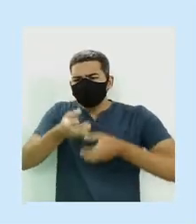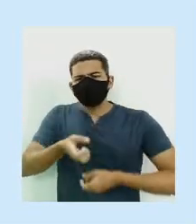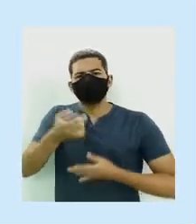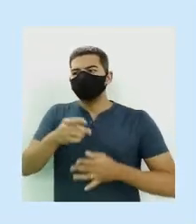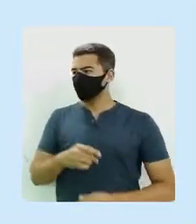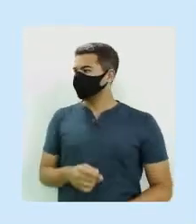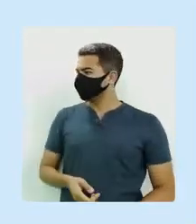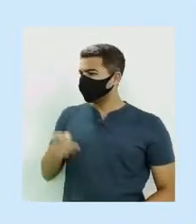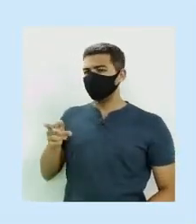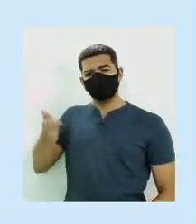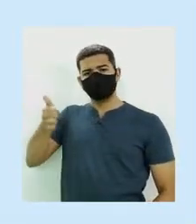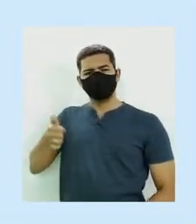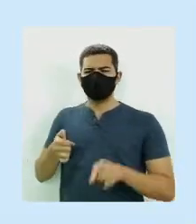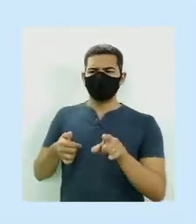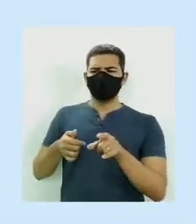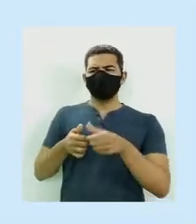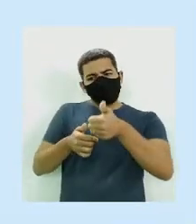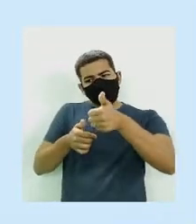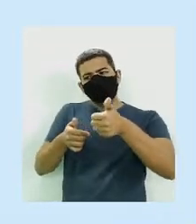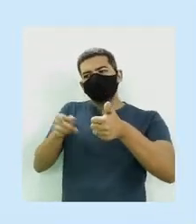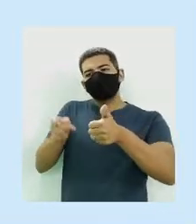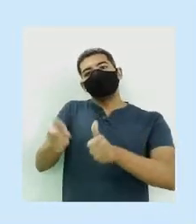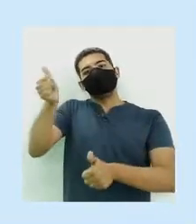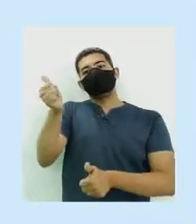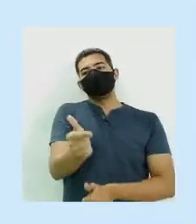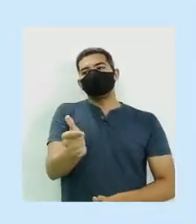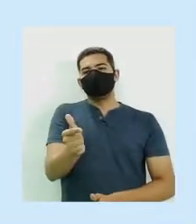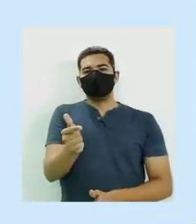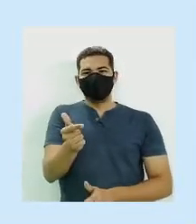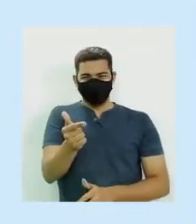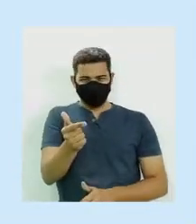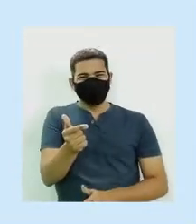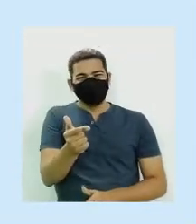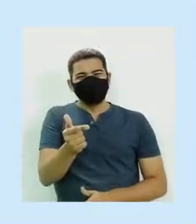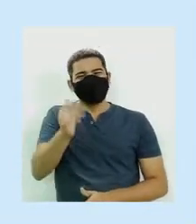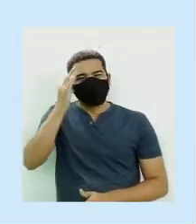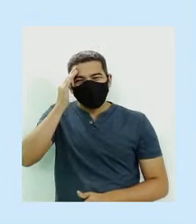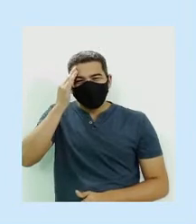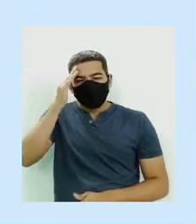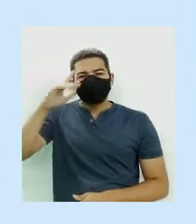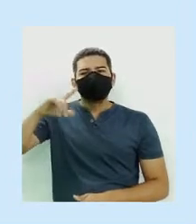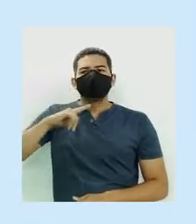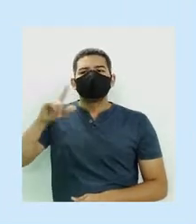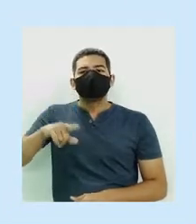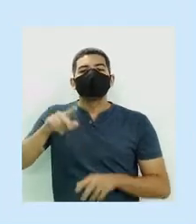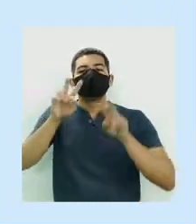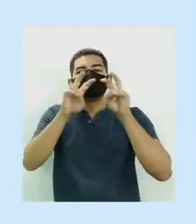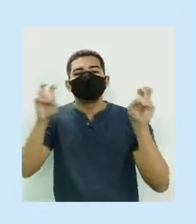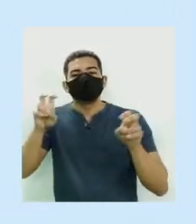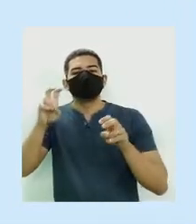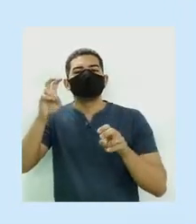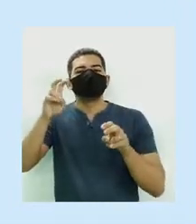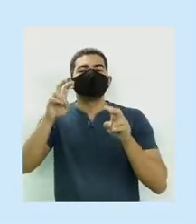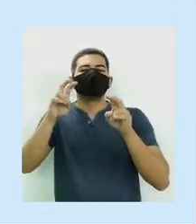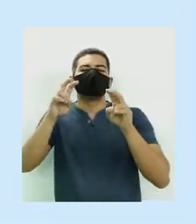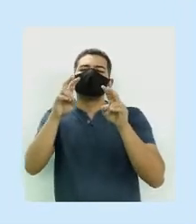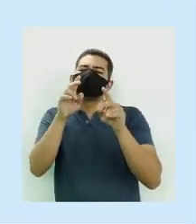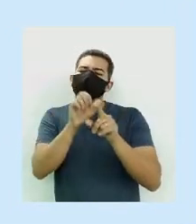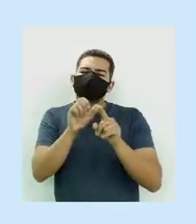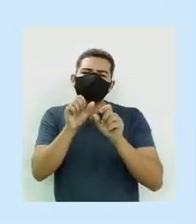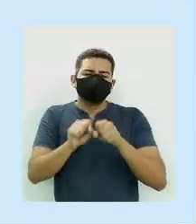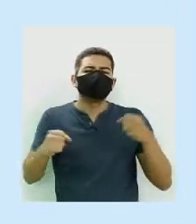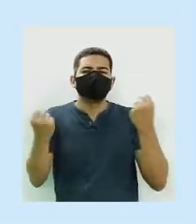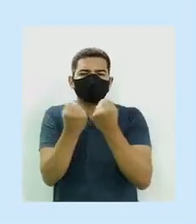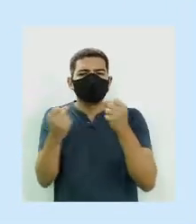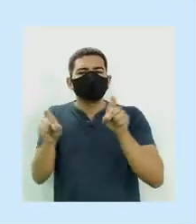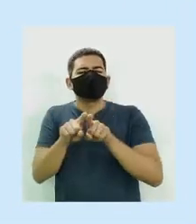explorar problemas, assuntos sociais e, mais ainda, levar a reflexão e a réplica de